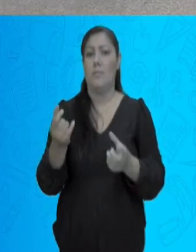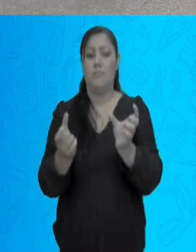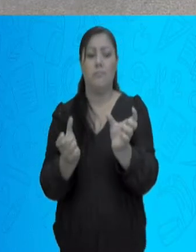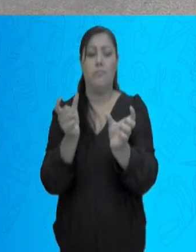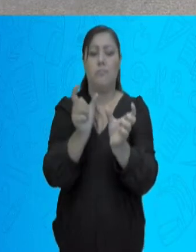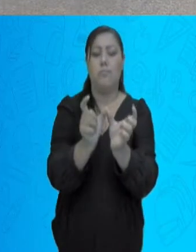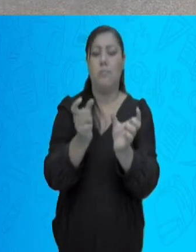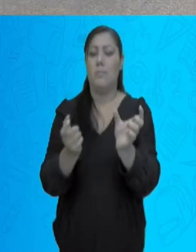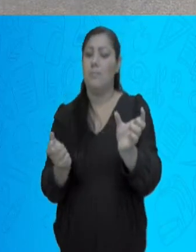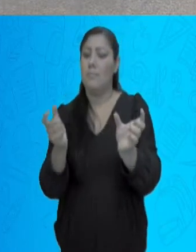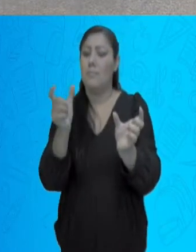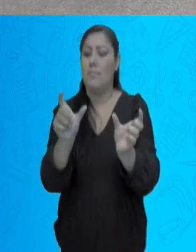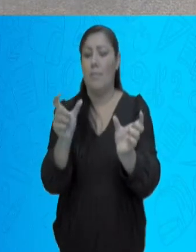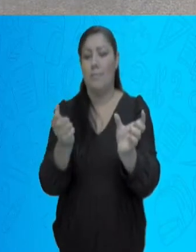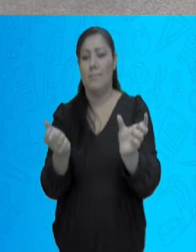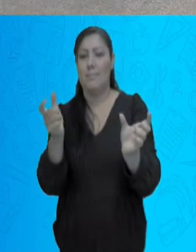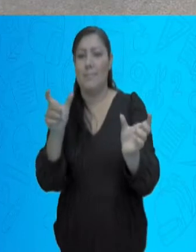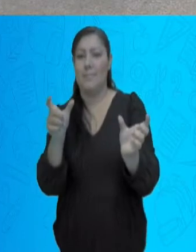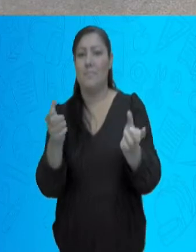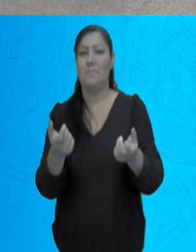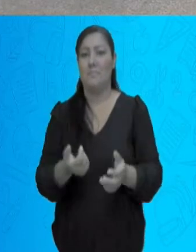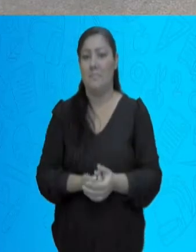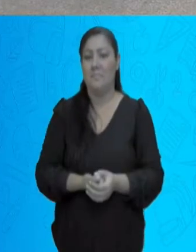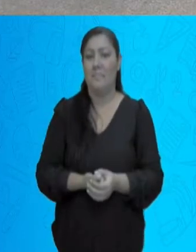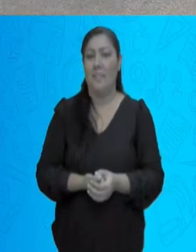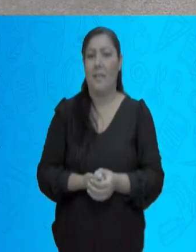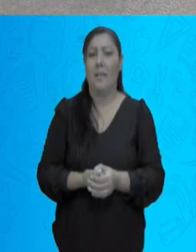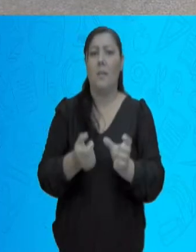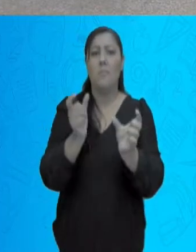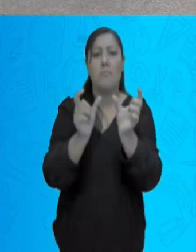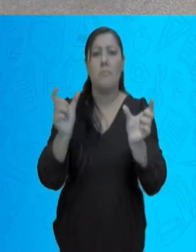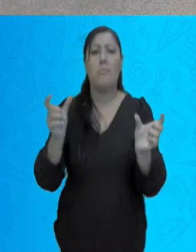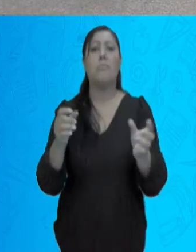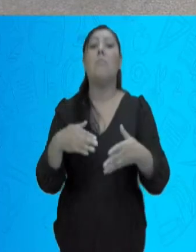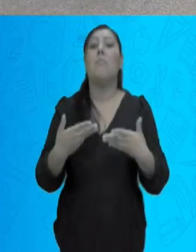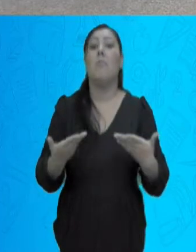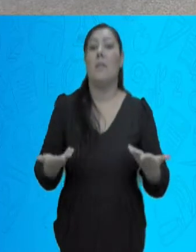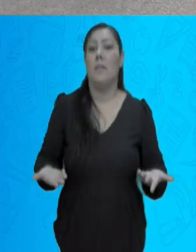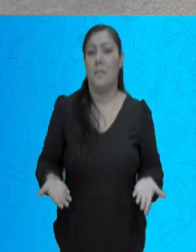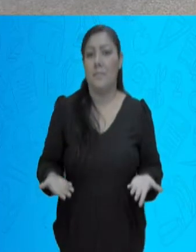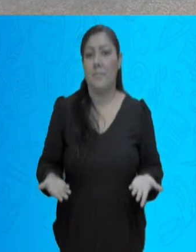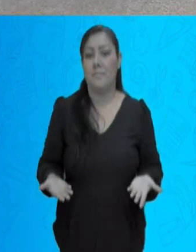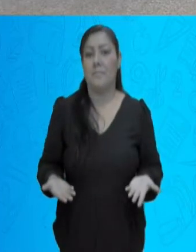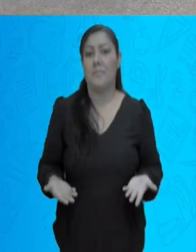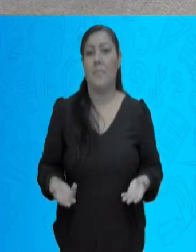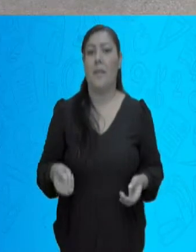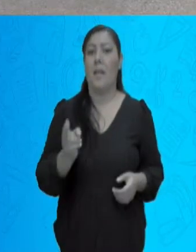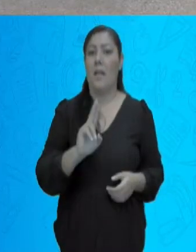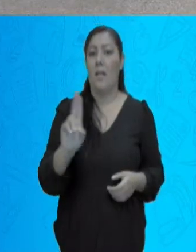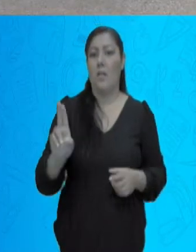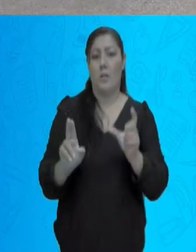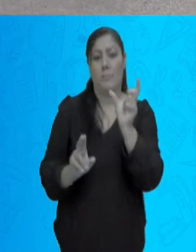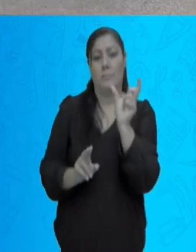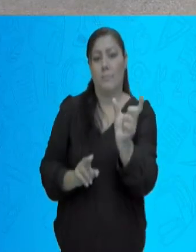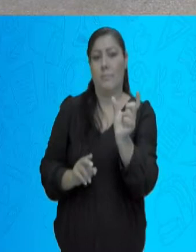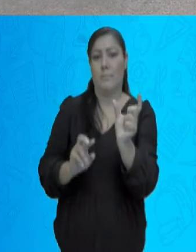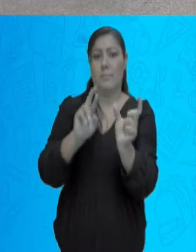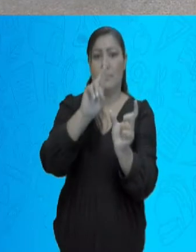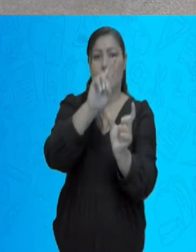compõem a palavra verbo. E quais são essas partes, então? Chamamos de